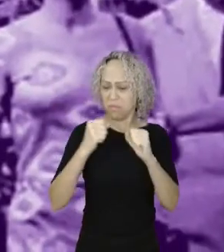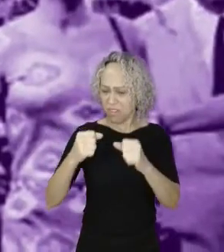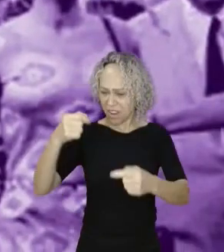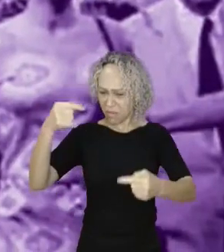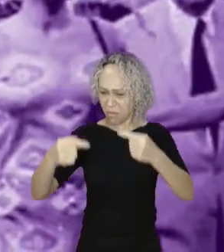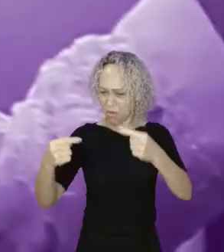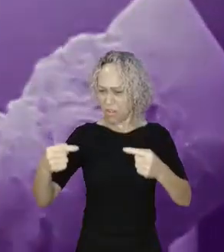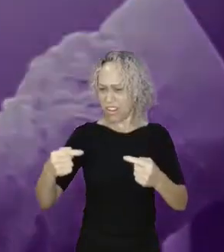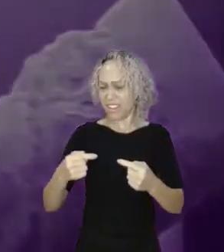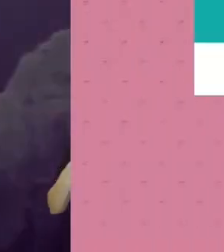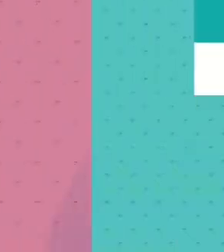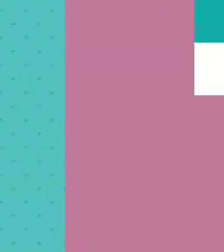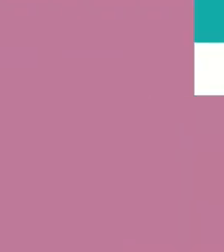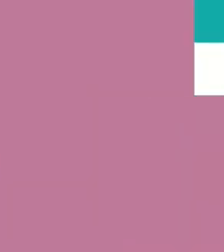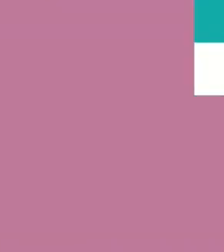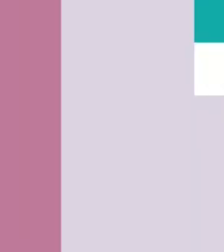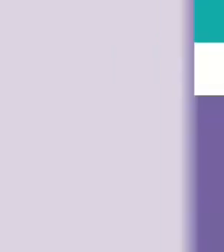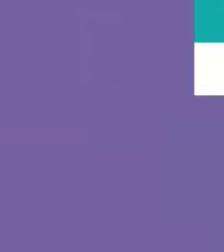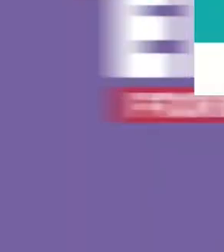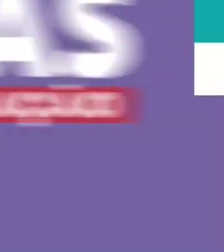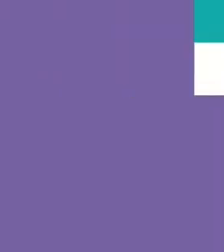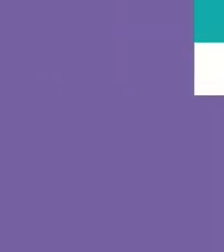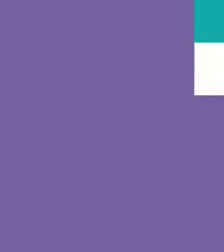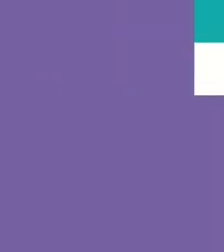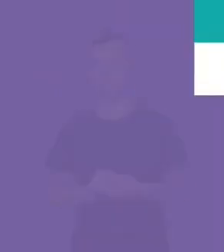de poder.